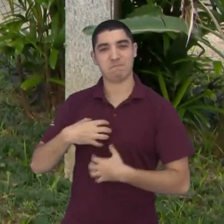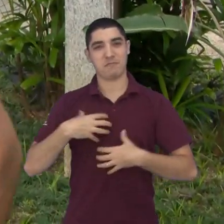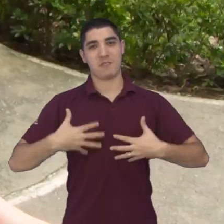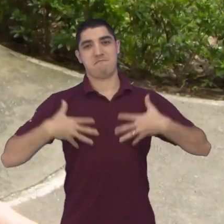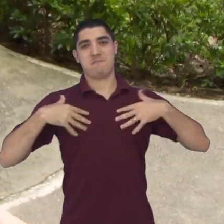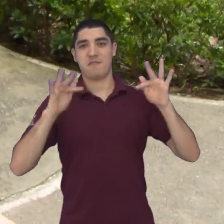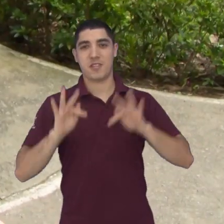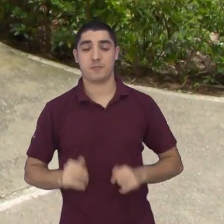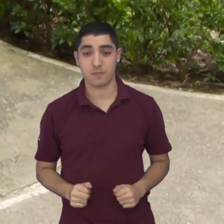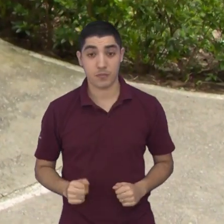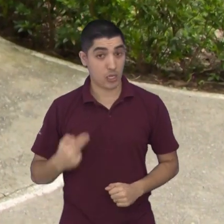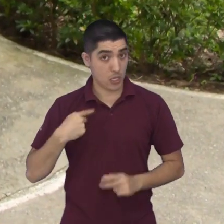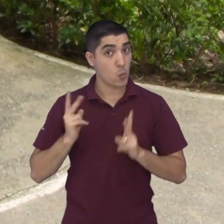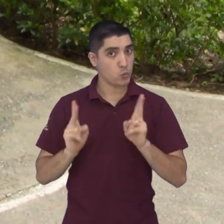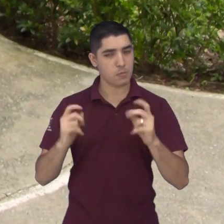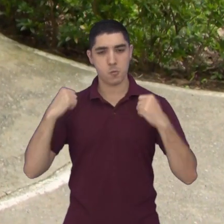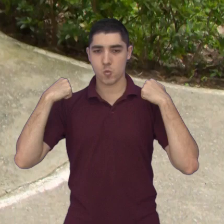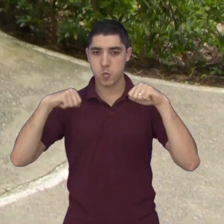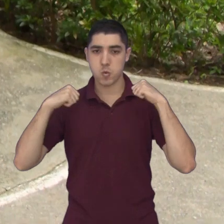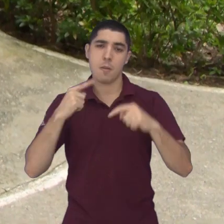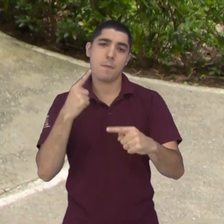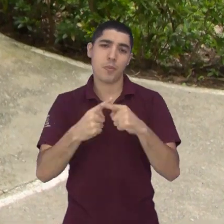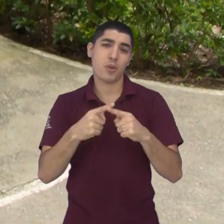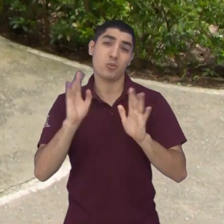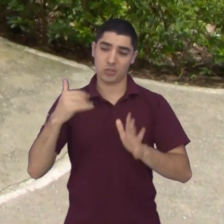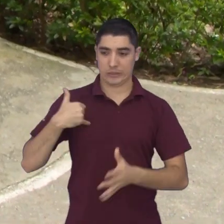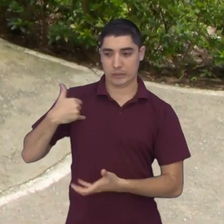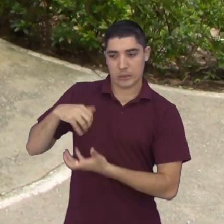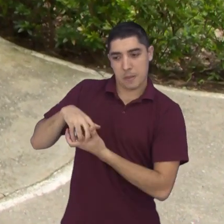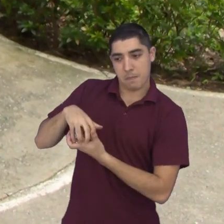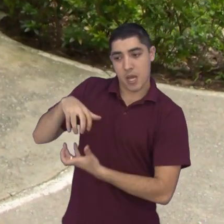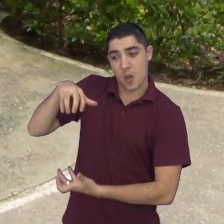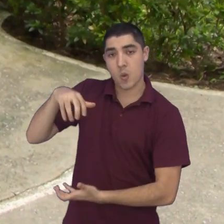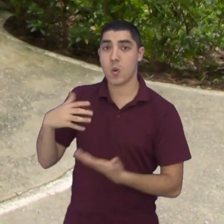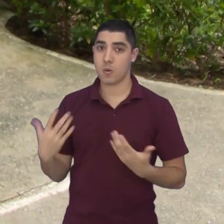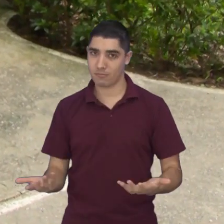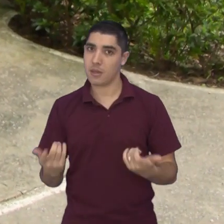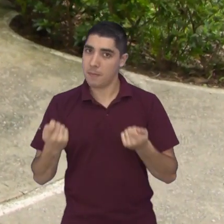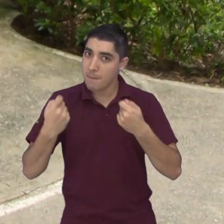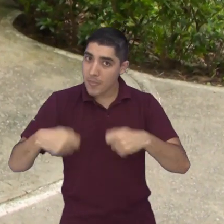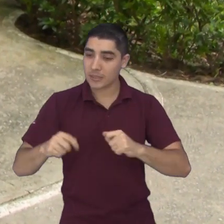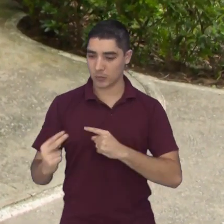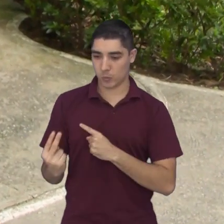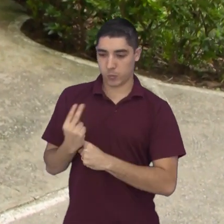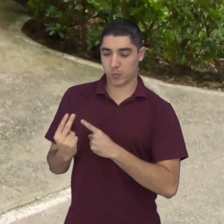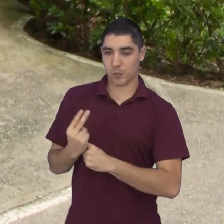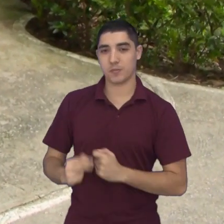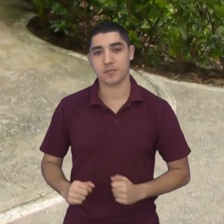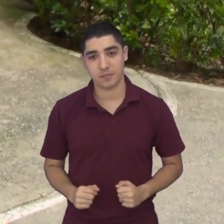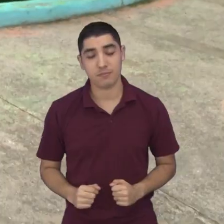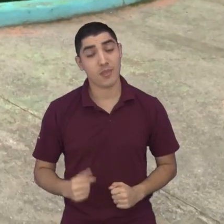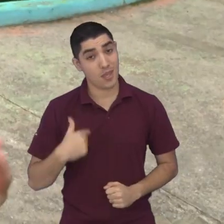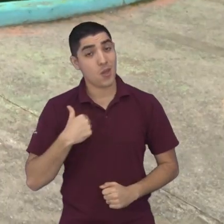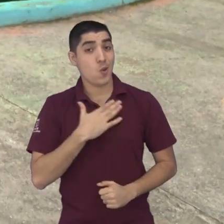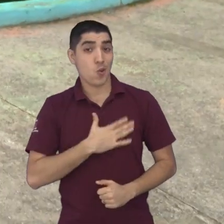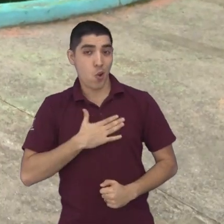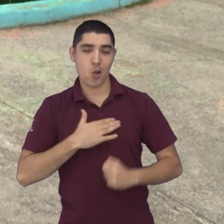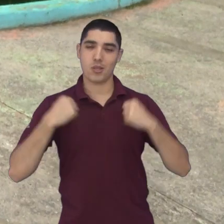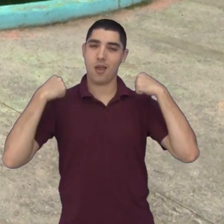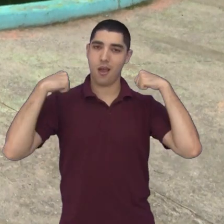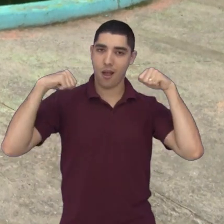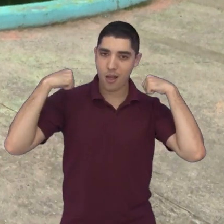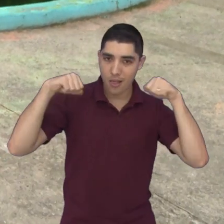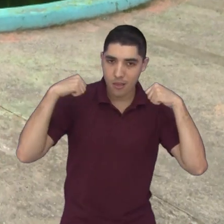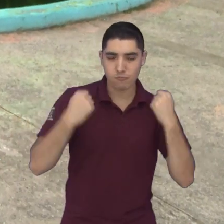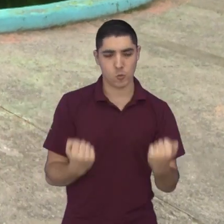fica feliz eu costumo fazer exercício porque eu já tô numa certa idade que a gente tem que começar a cuidar né Eu gosto de